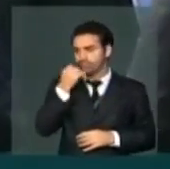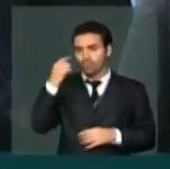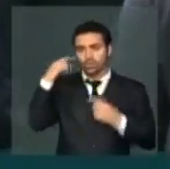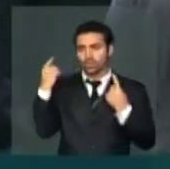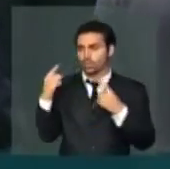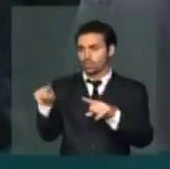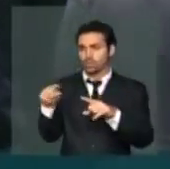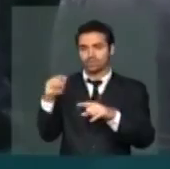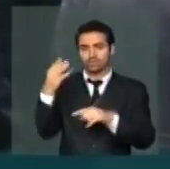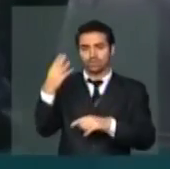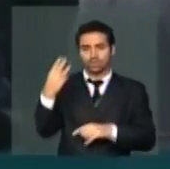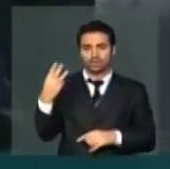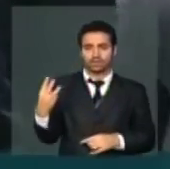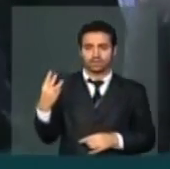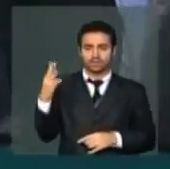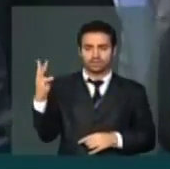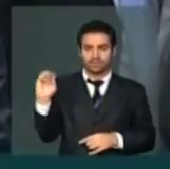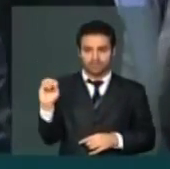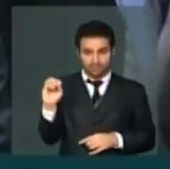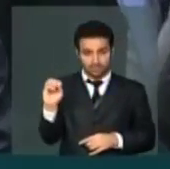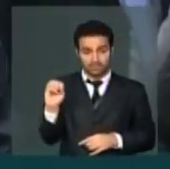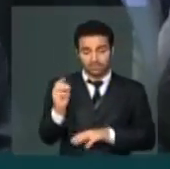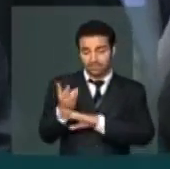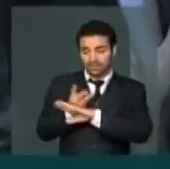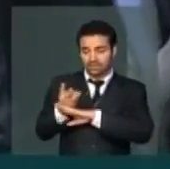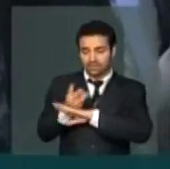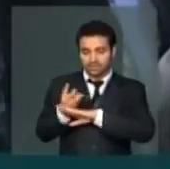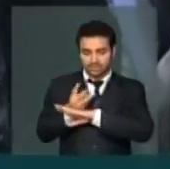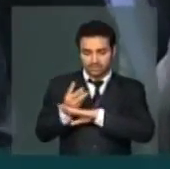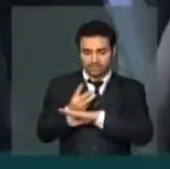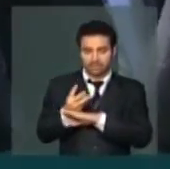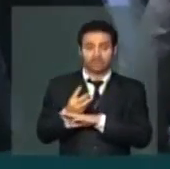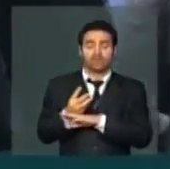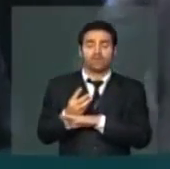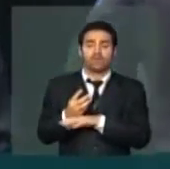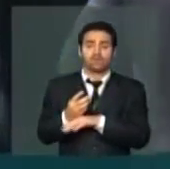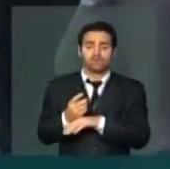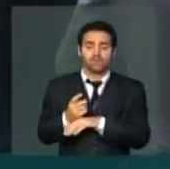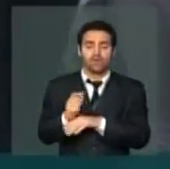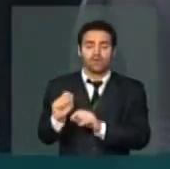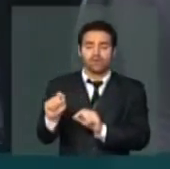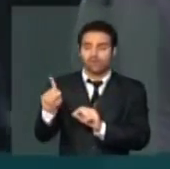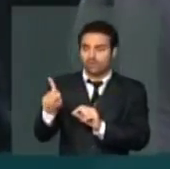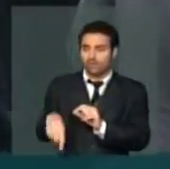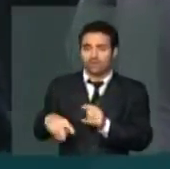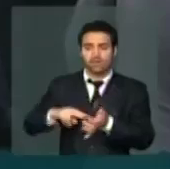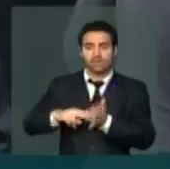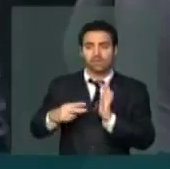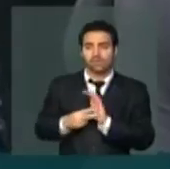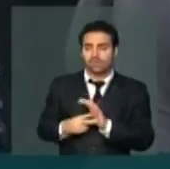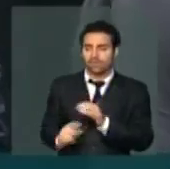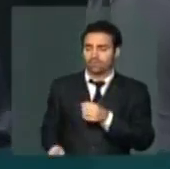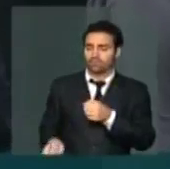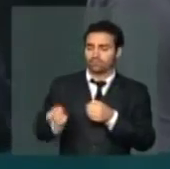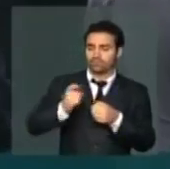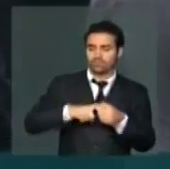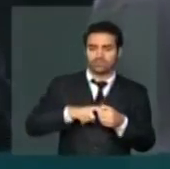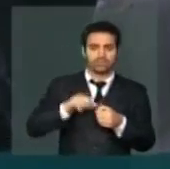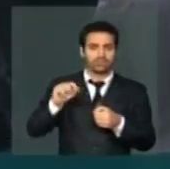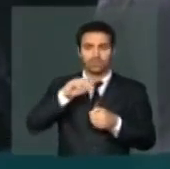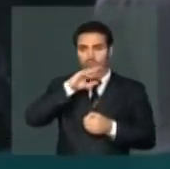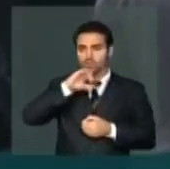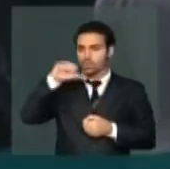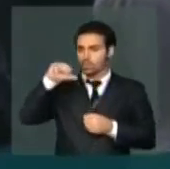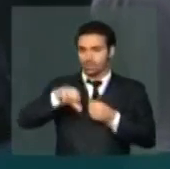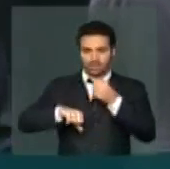a 4330, na área da terceirização, na área fim, que é um retrocesso da civilização brasileira